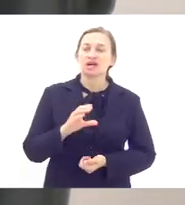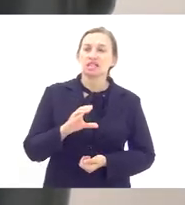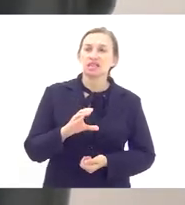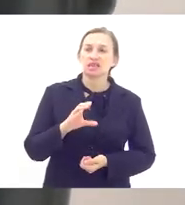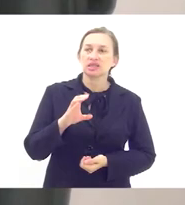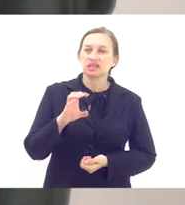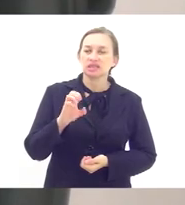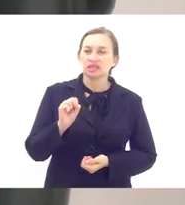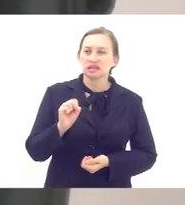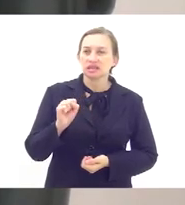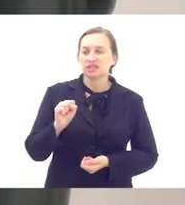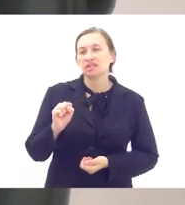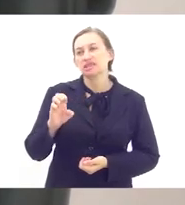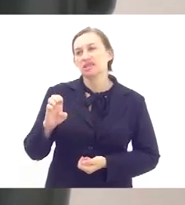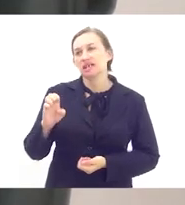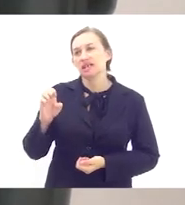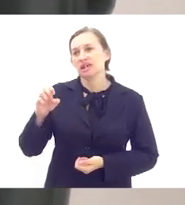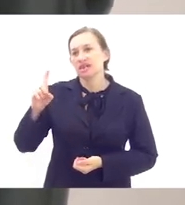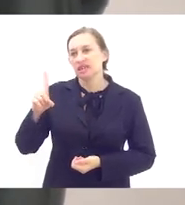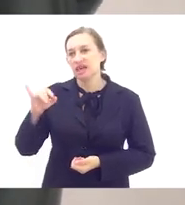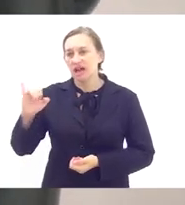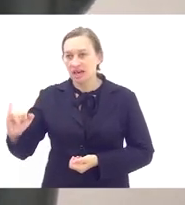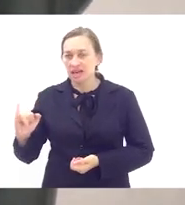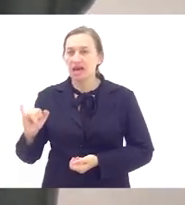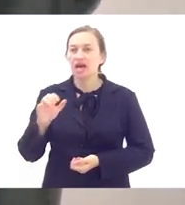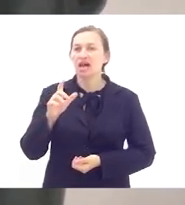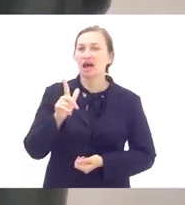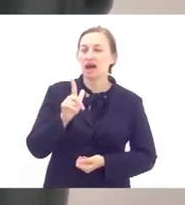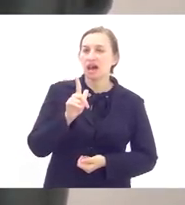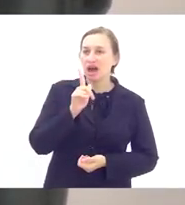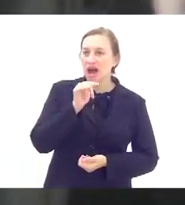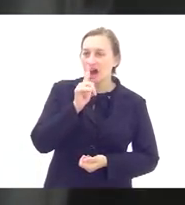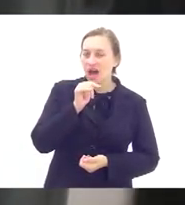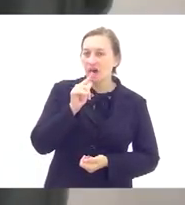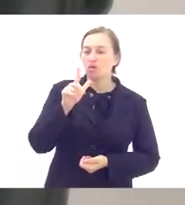do Rio, né, que são as concessionárias